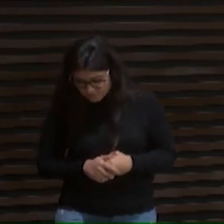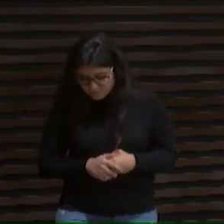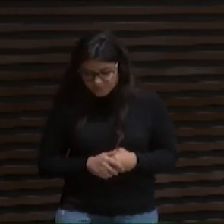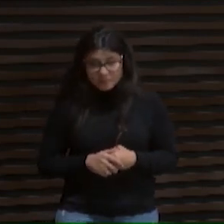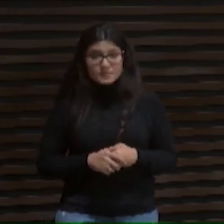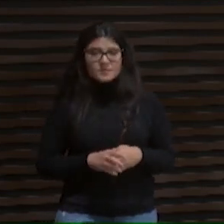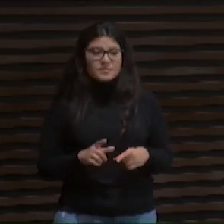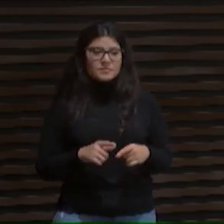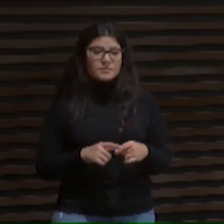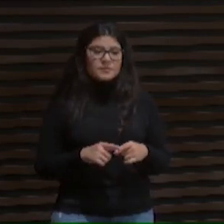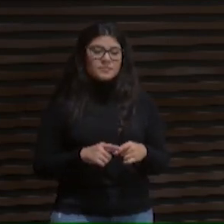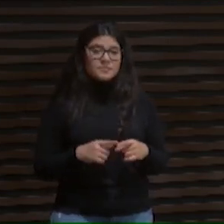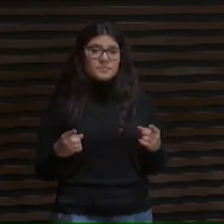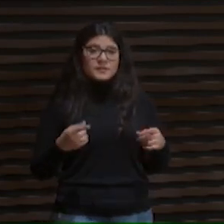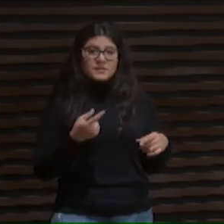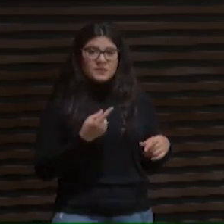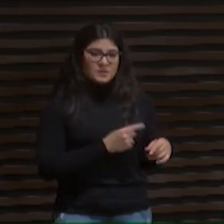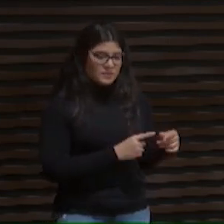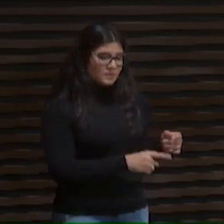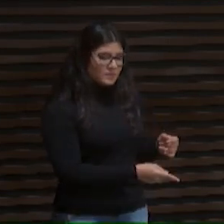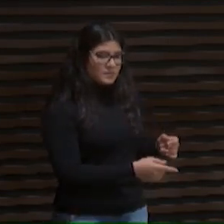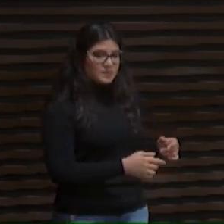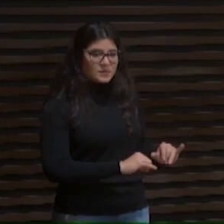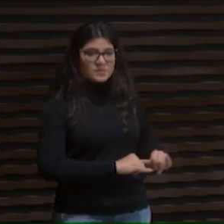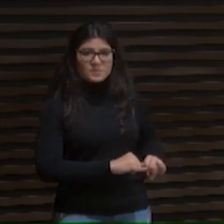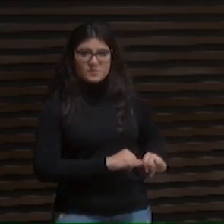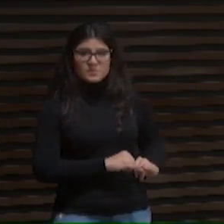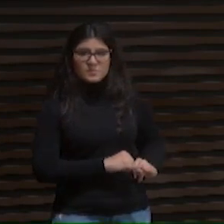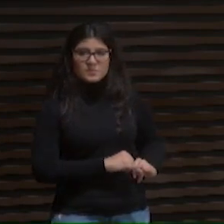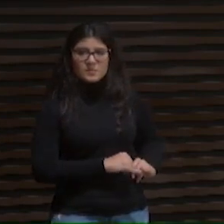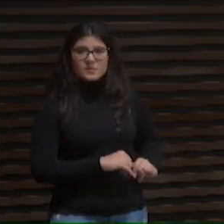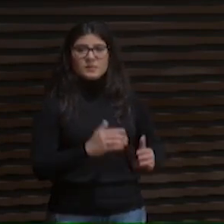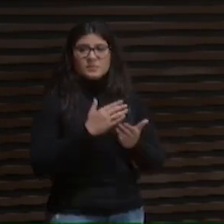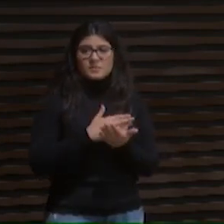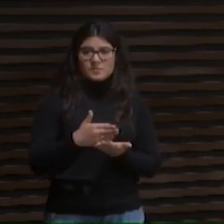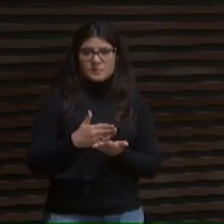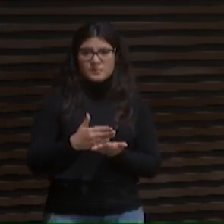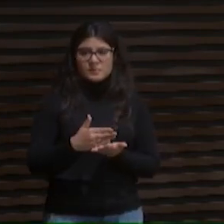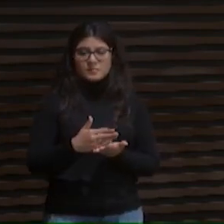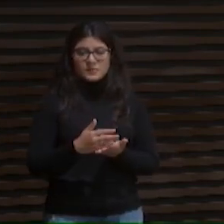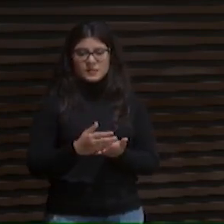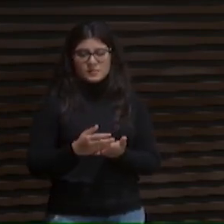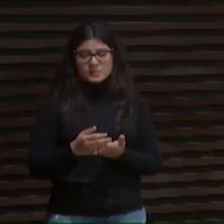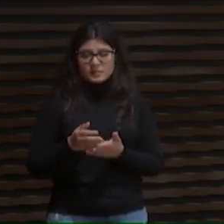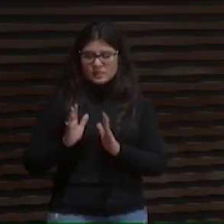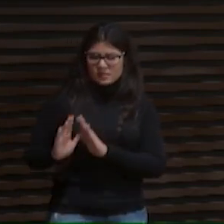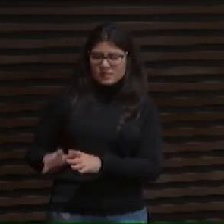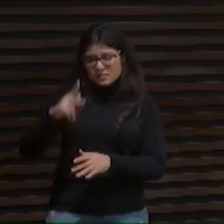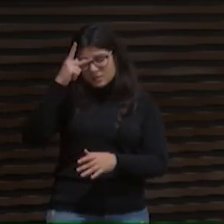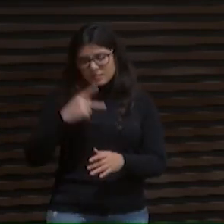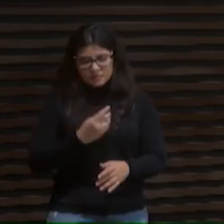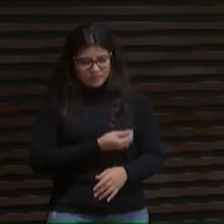Mais além das profundezas aflições da travessia da vida e o seu penoso trajeto, negando-se a si mesmo e vivendo para Deus e para